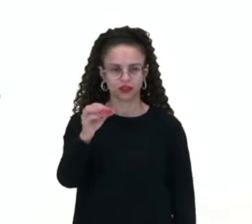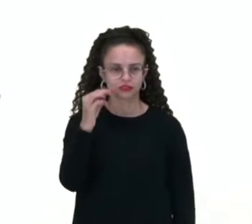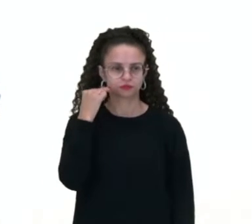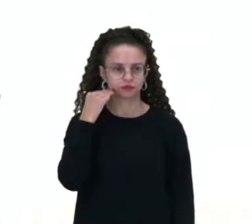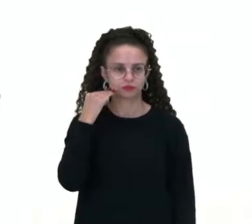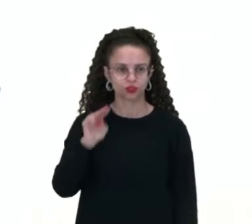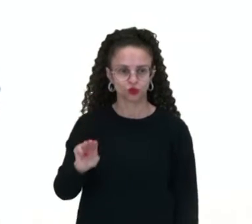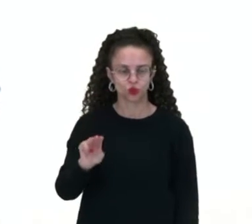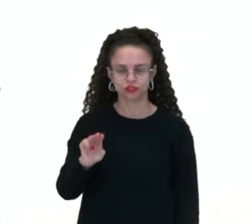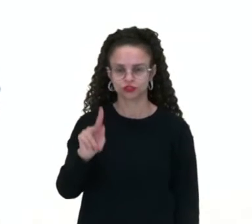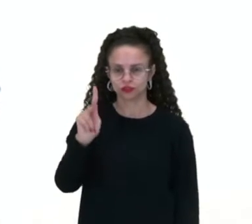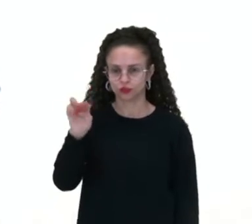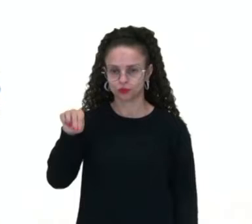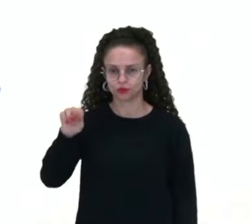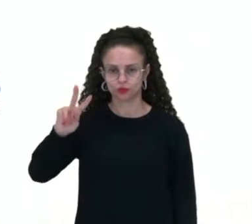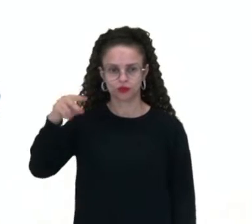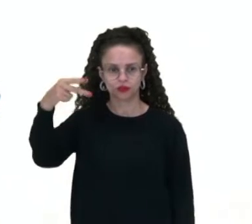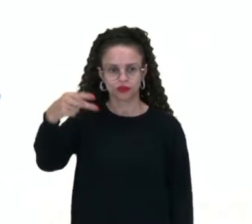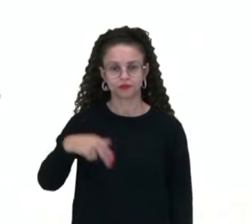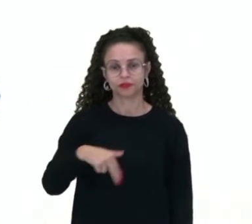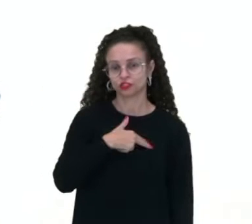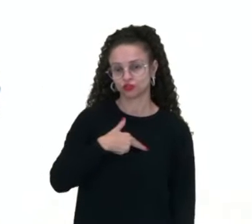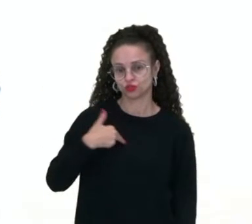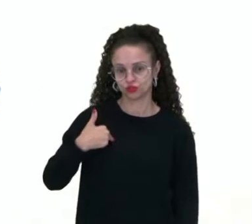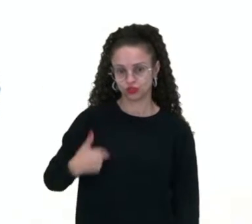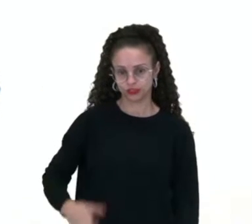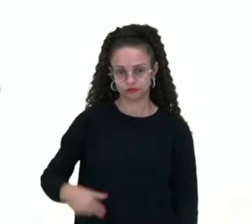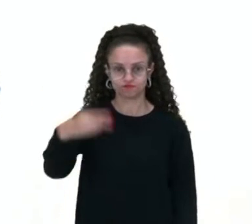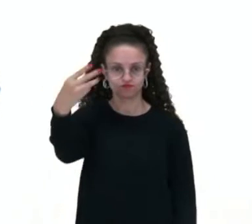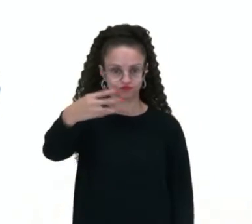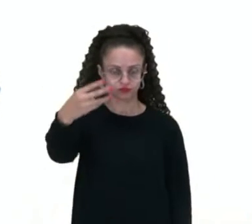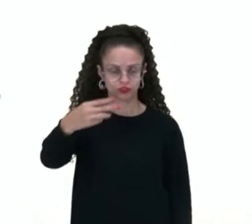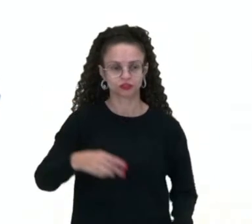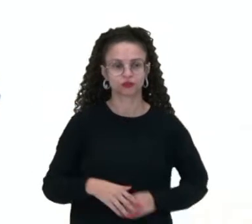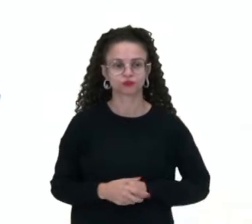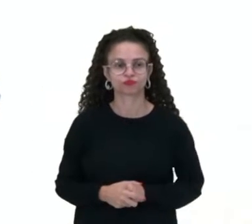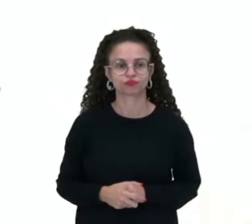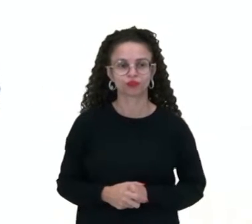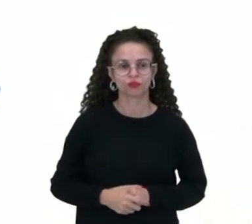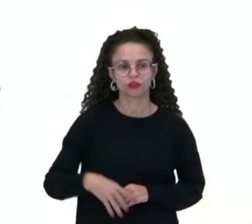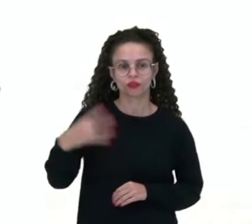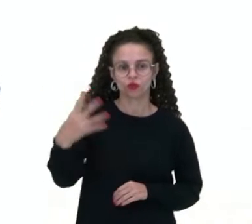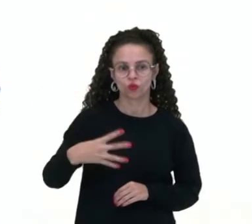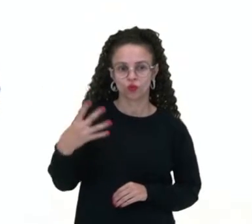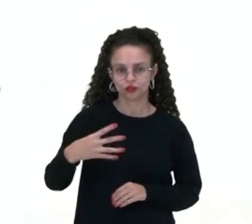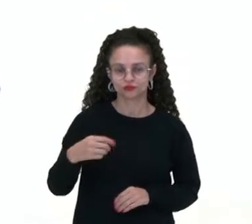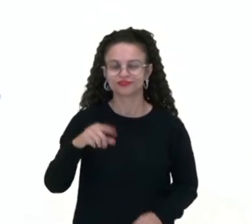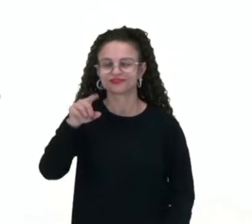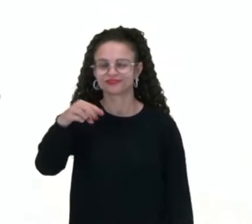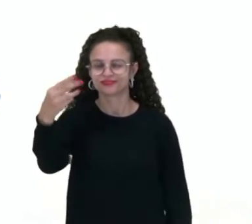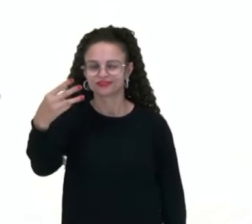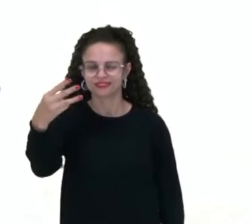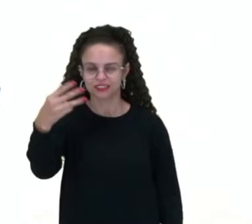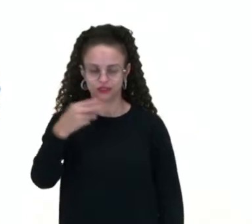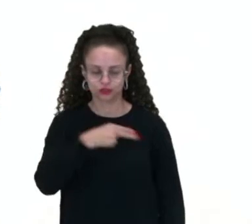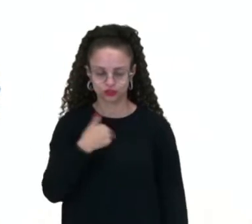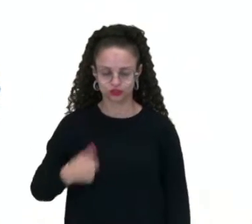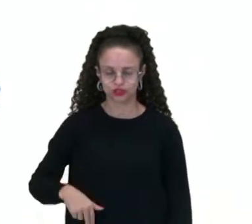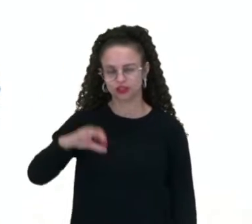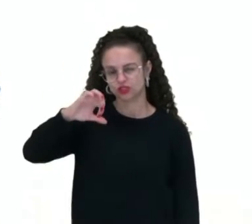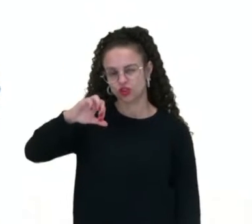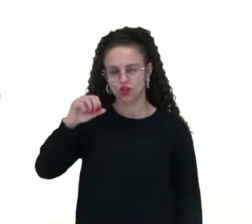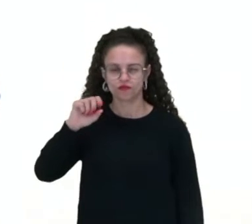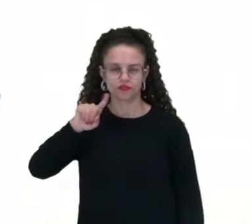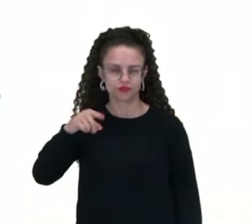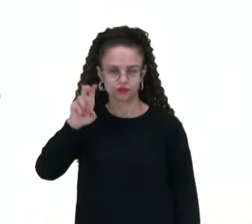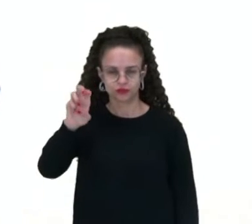milhões de quilômetros quadrados. Depois vem a China, que é a localização da China, com seus 9 milhões e meio, né, arredondando aí,